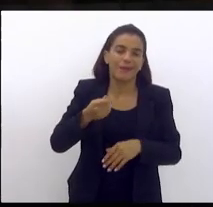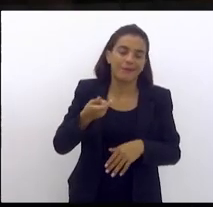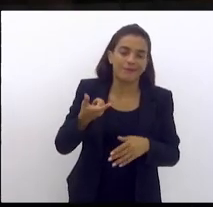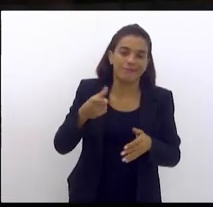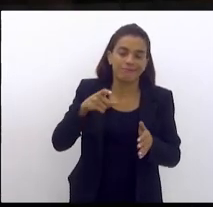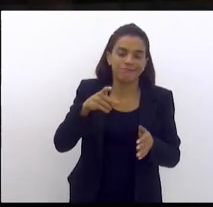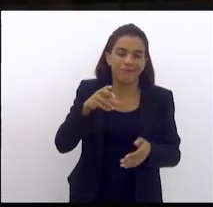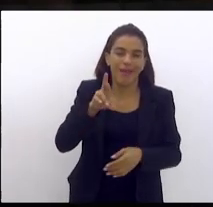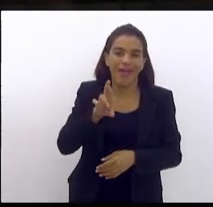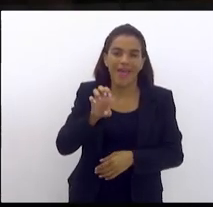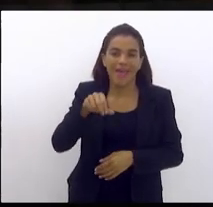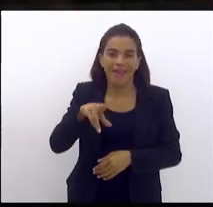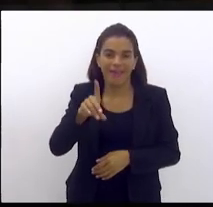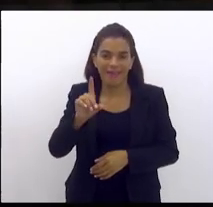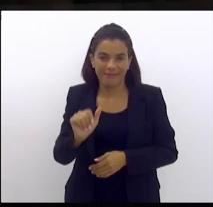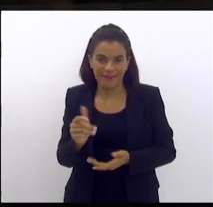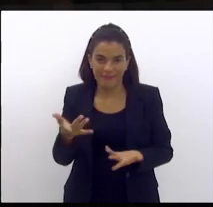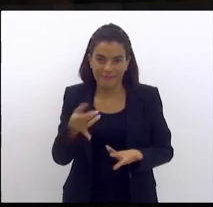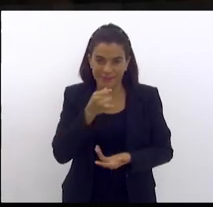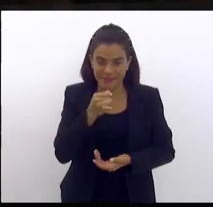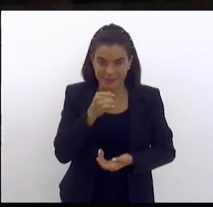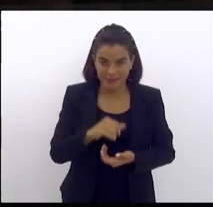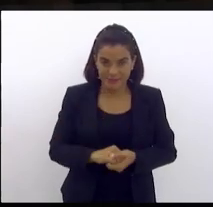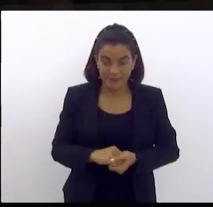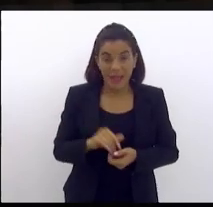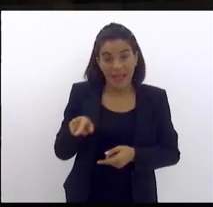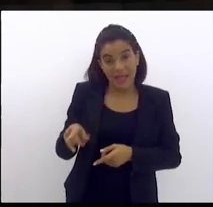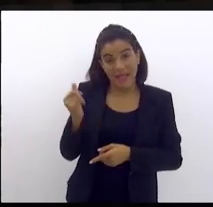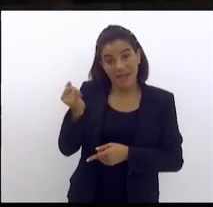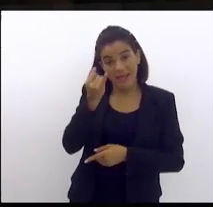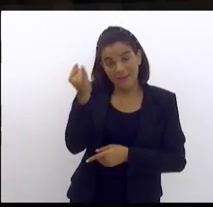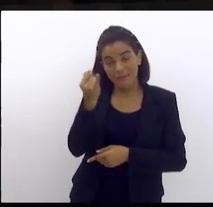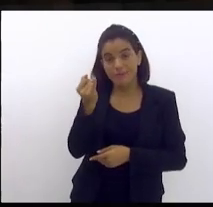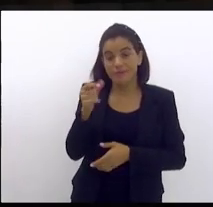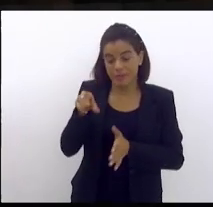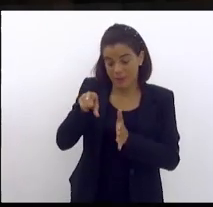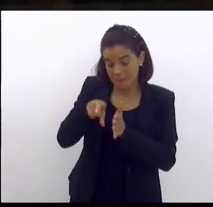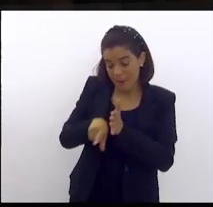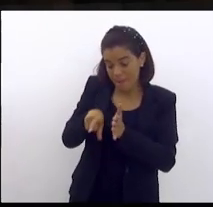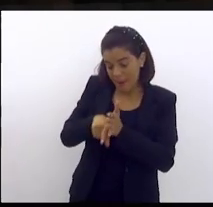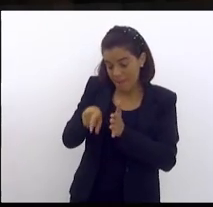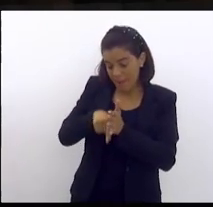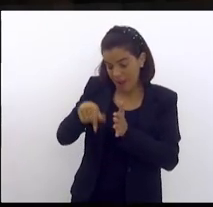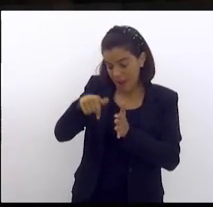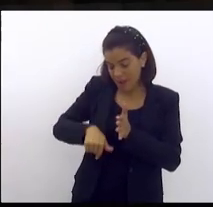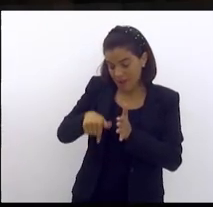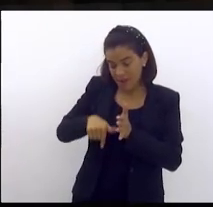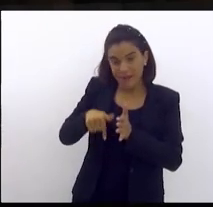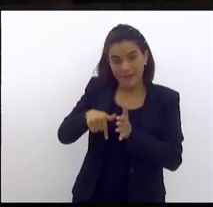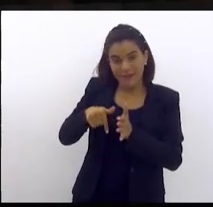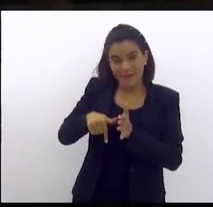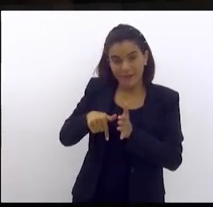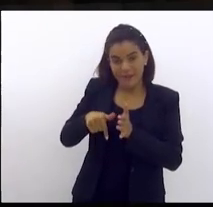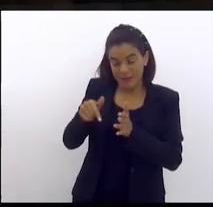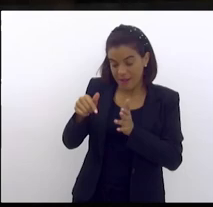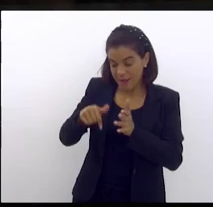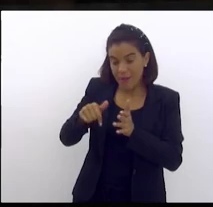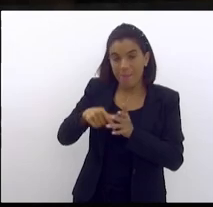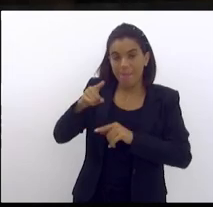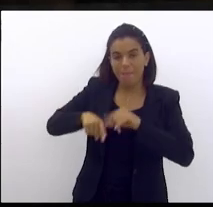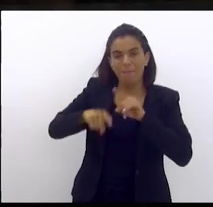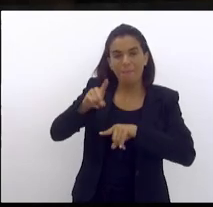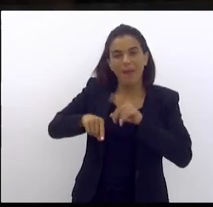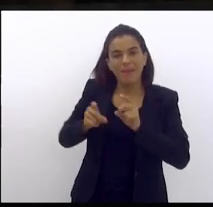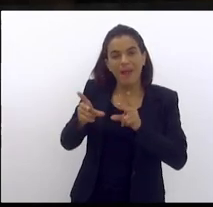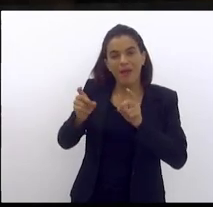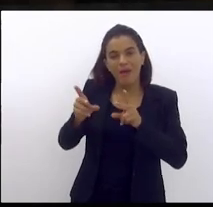é válido importante quando você tributa na origem porque aí a